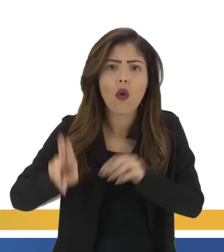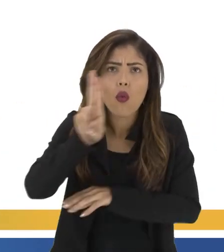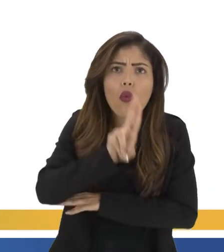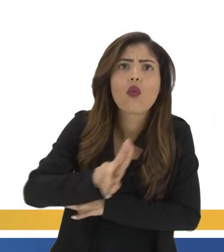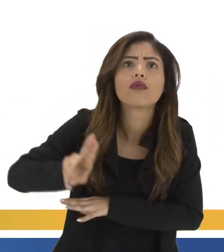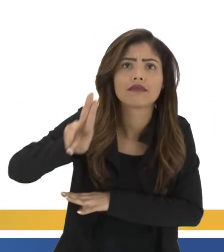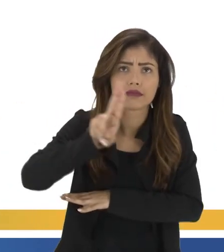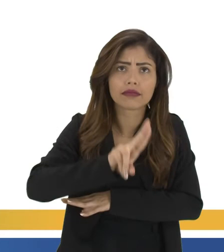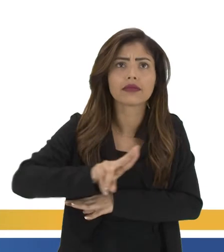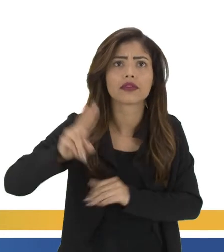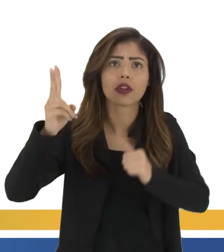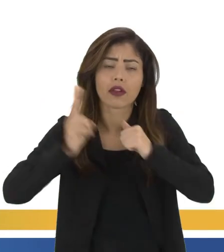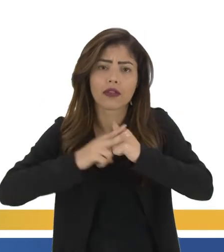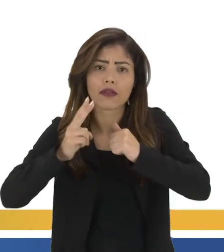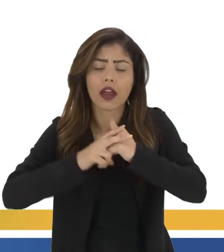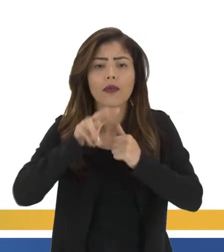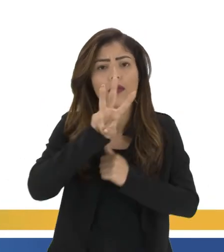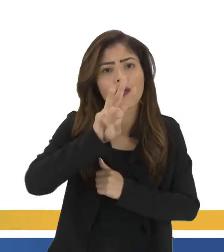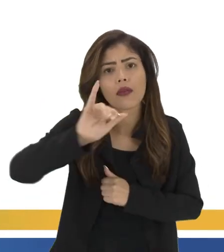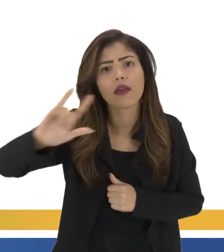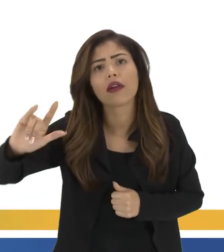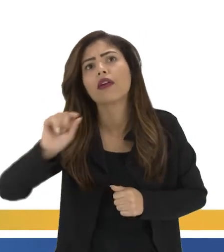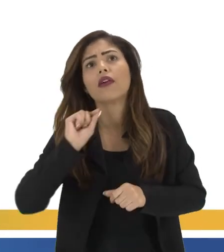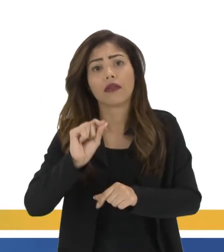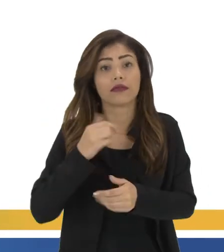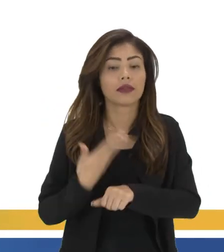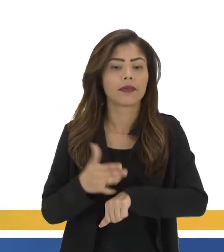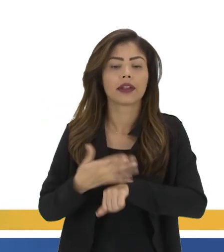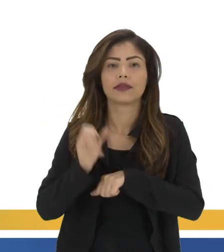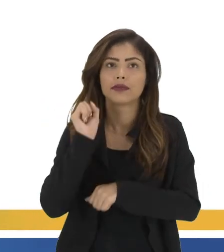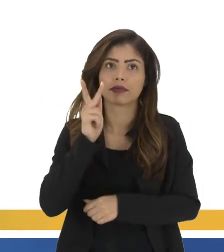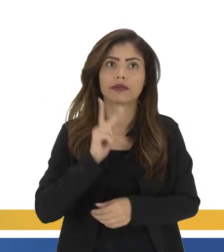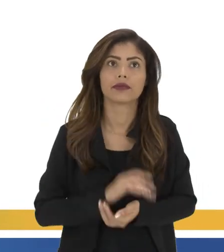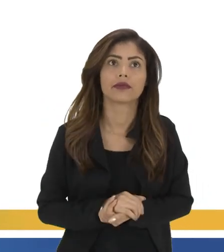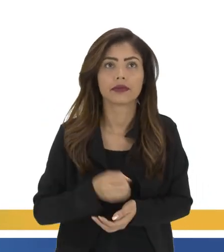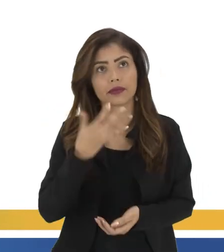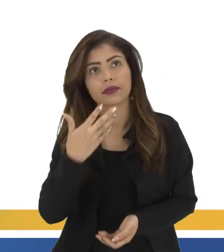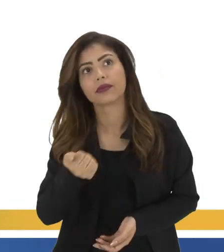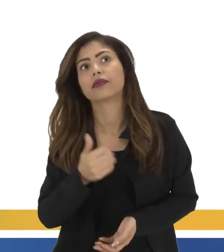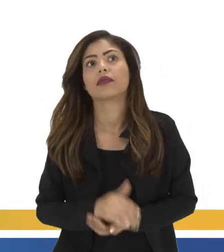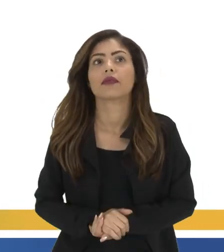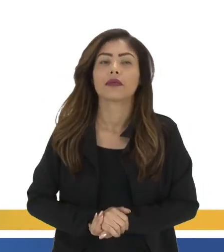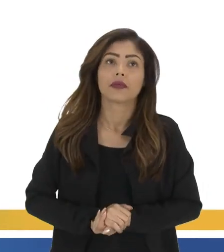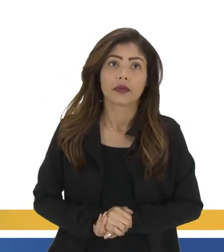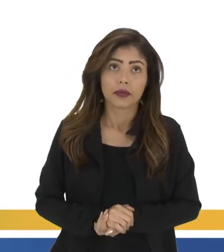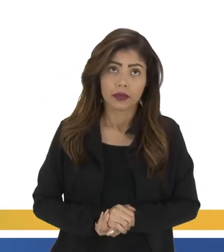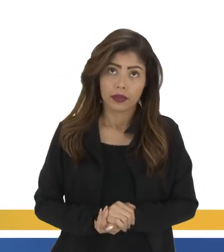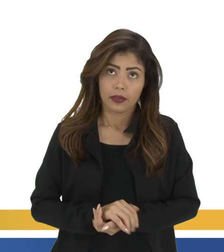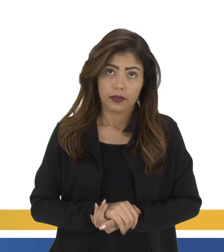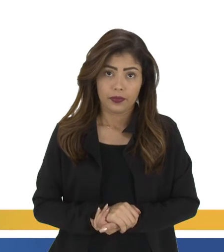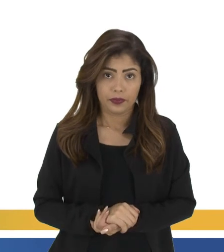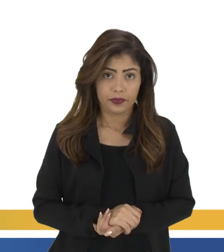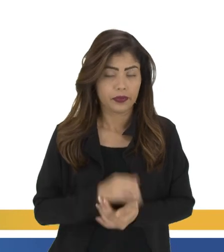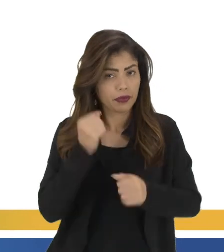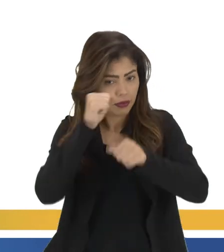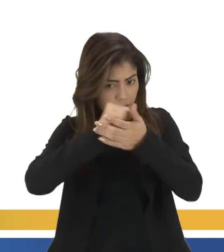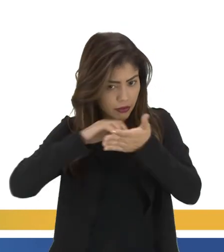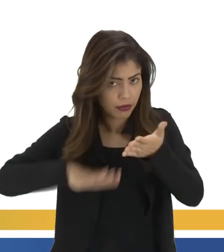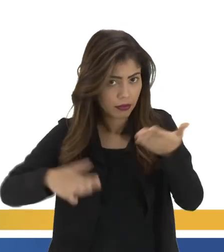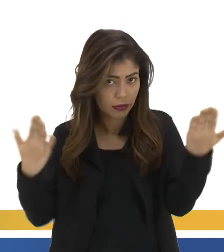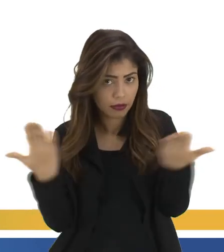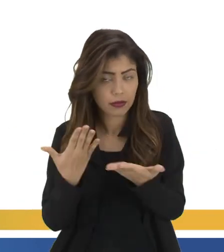uso do verbo will na prática, tá? Muito bem. Vamos fazer um